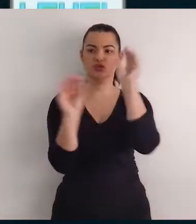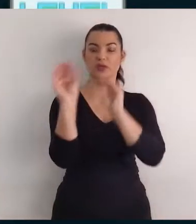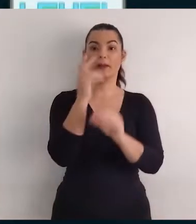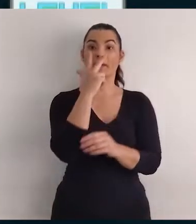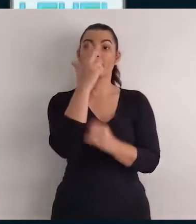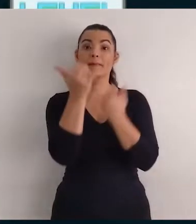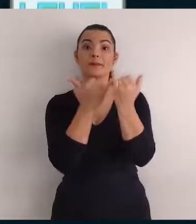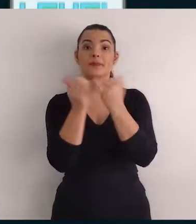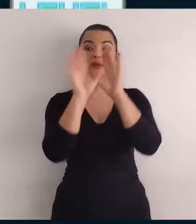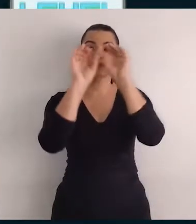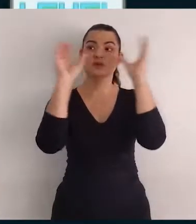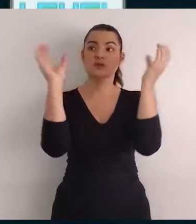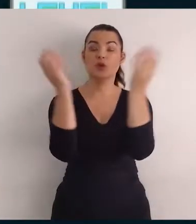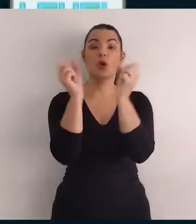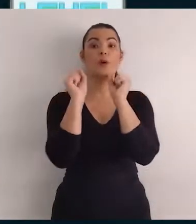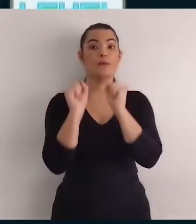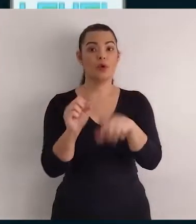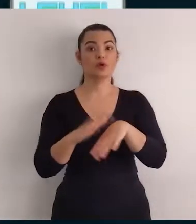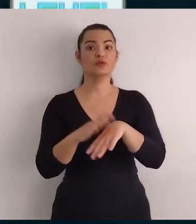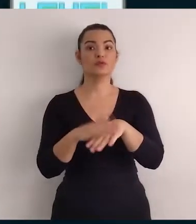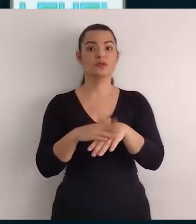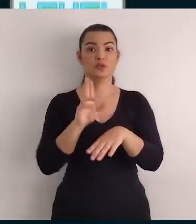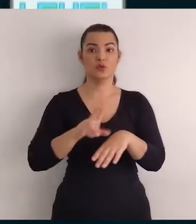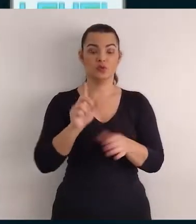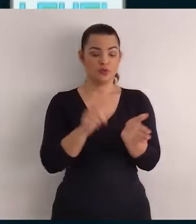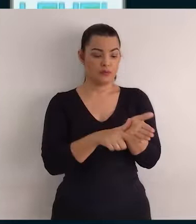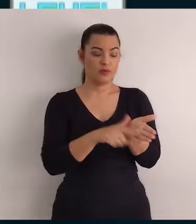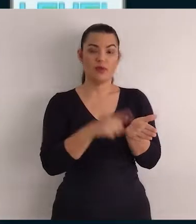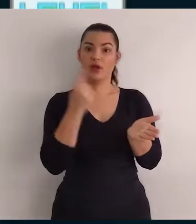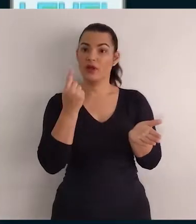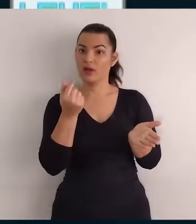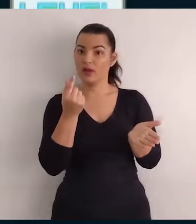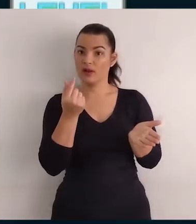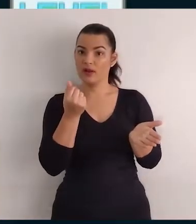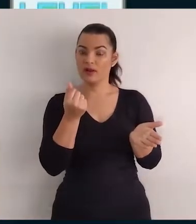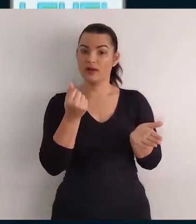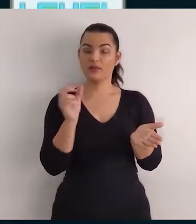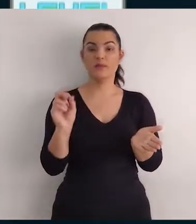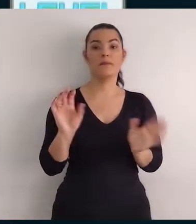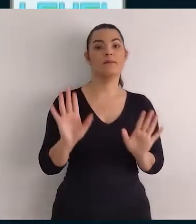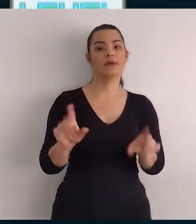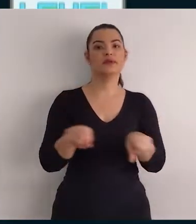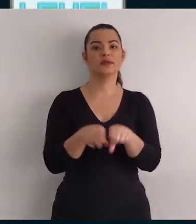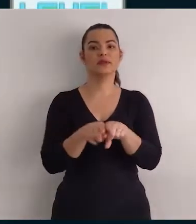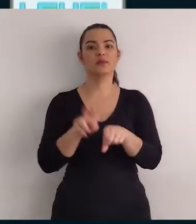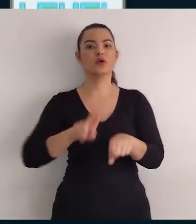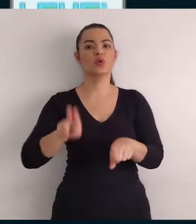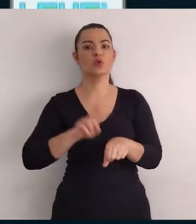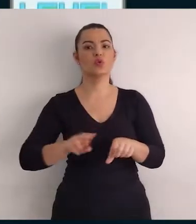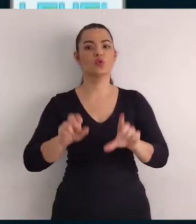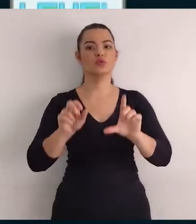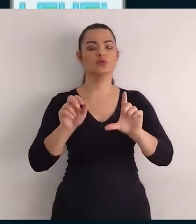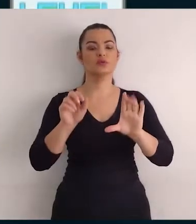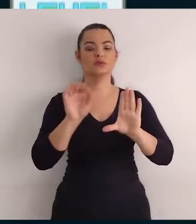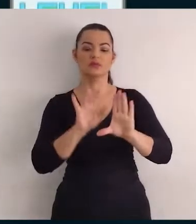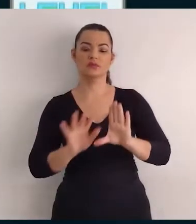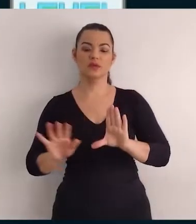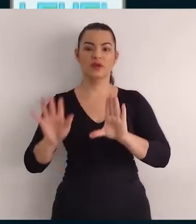uma folha, lápis, mas também podemos fazer de forma digital ou